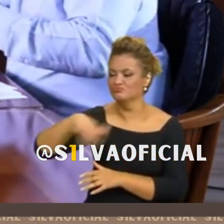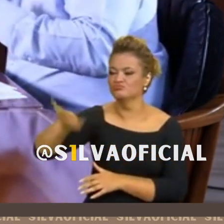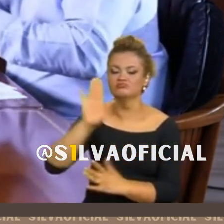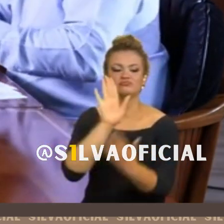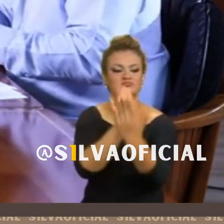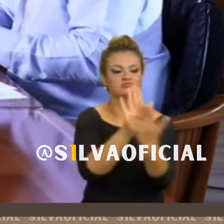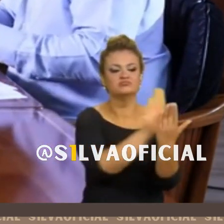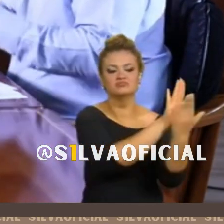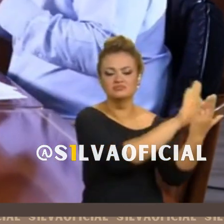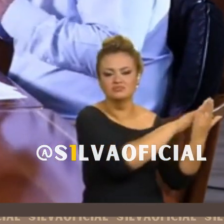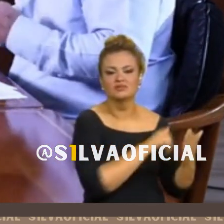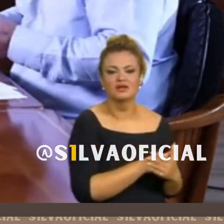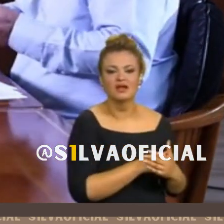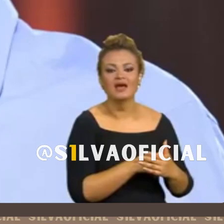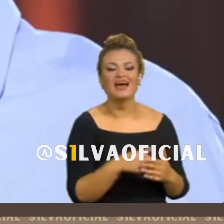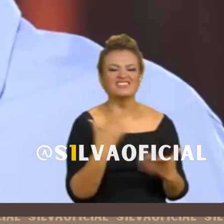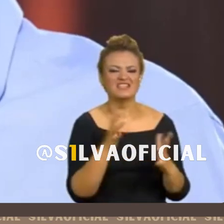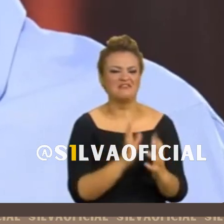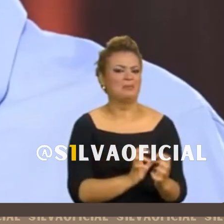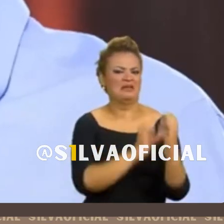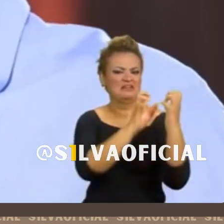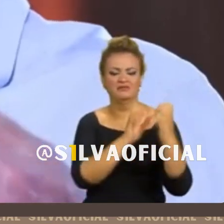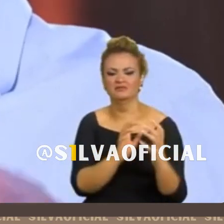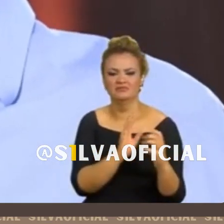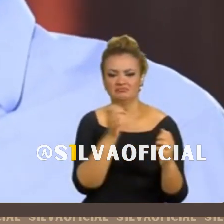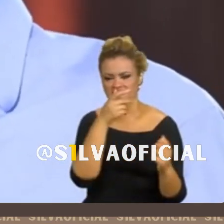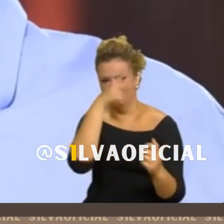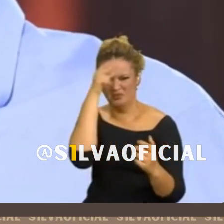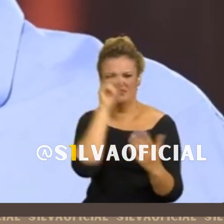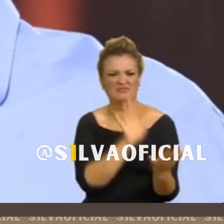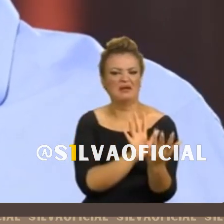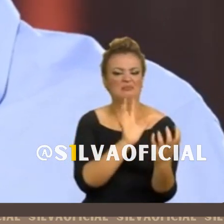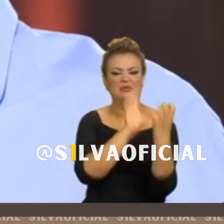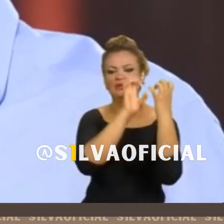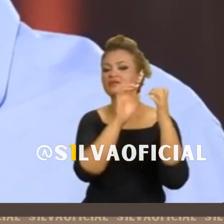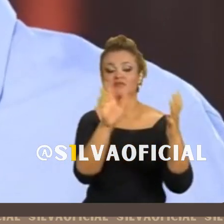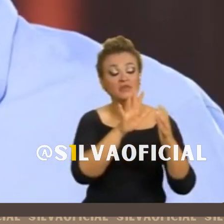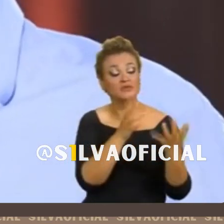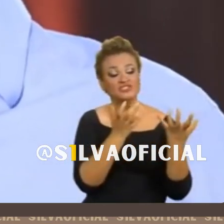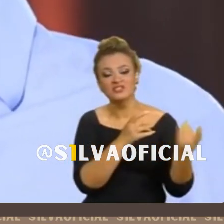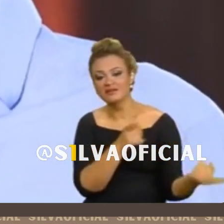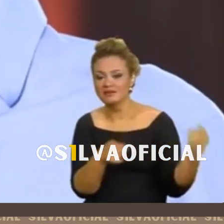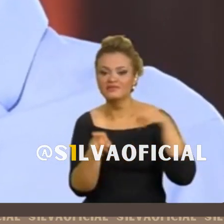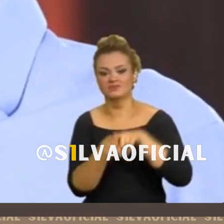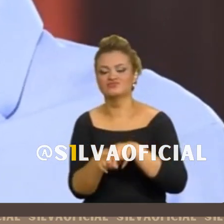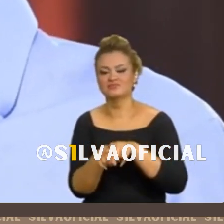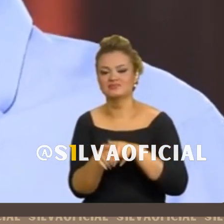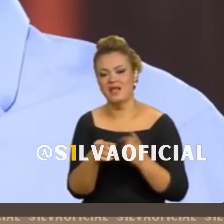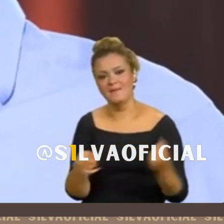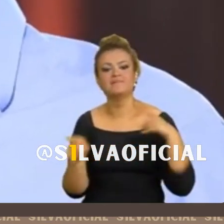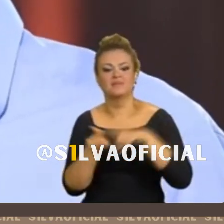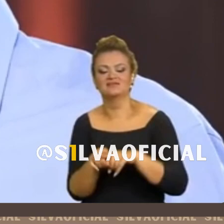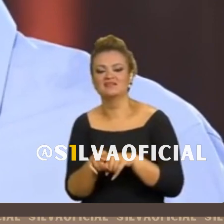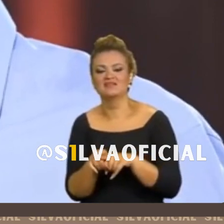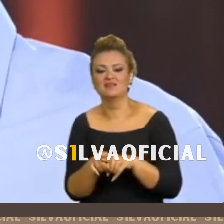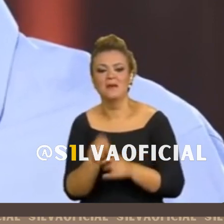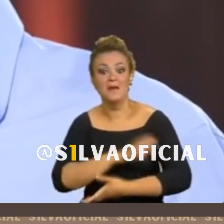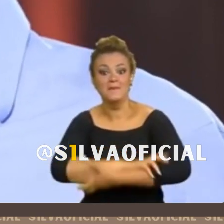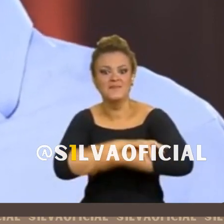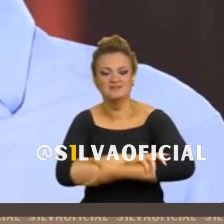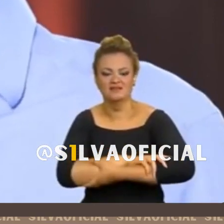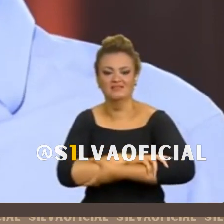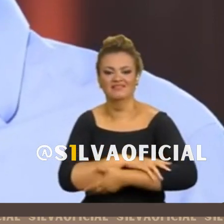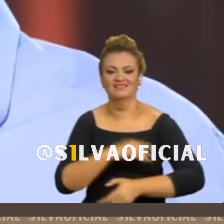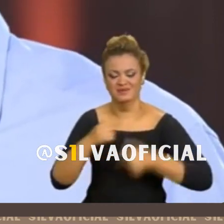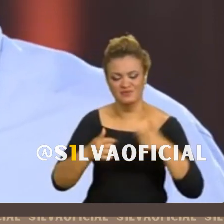ficar brigando com o prefeito. O que nós queremos é que eles sejam parceiros para que a gente possa tê-los como aliado no combate às